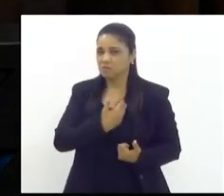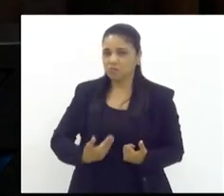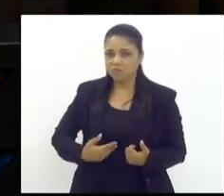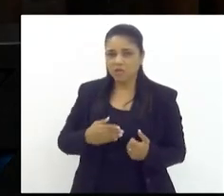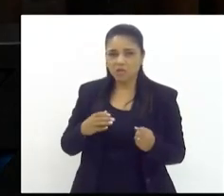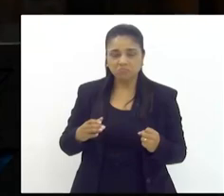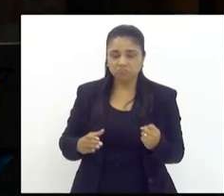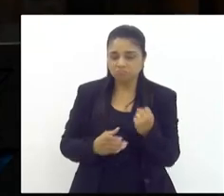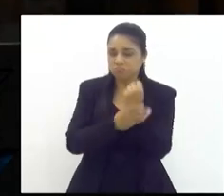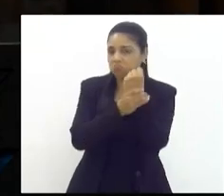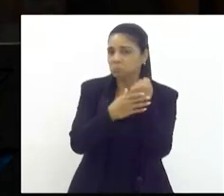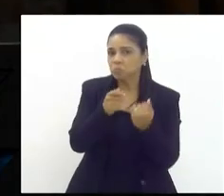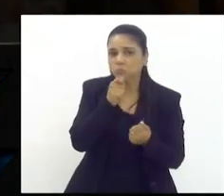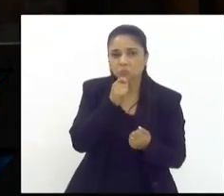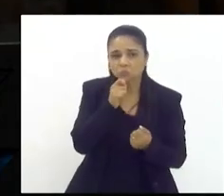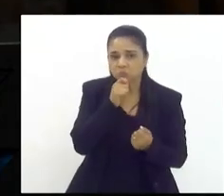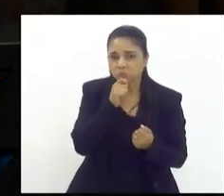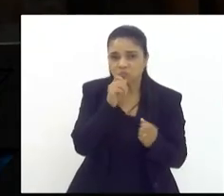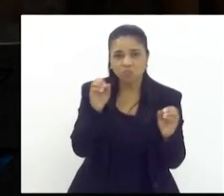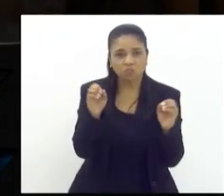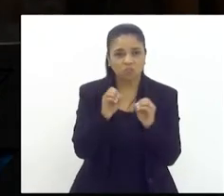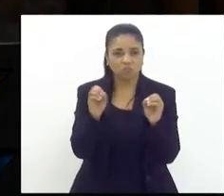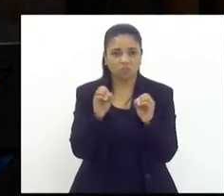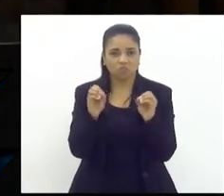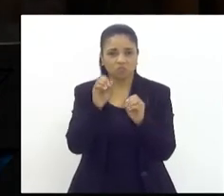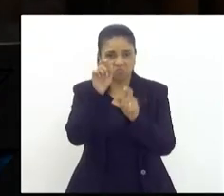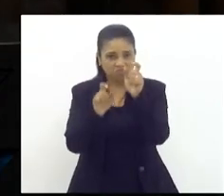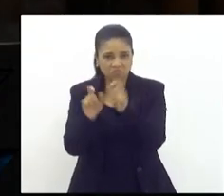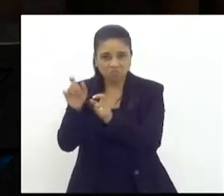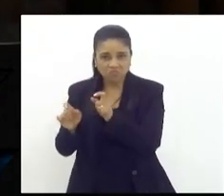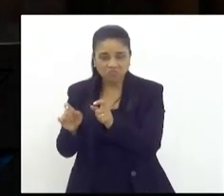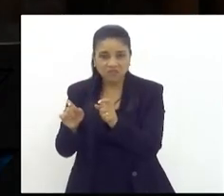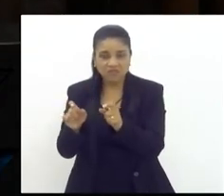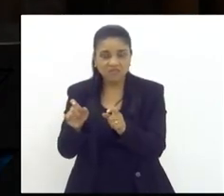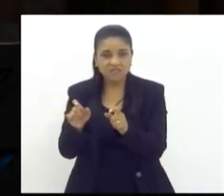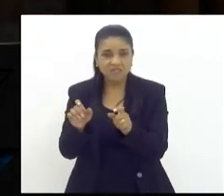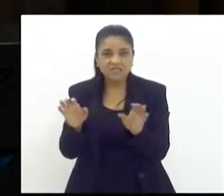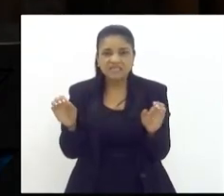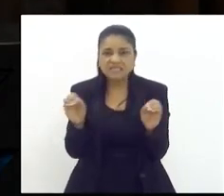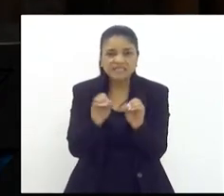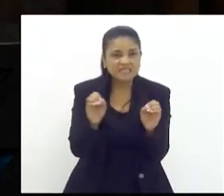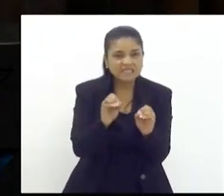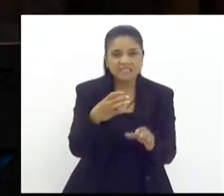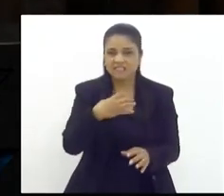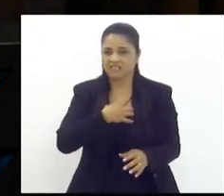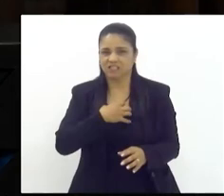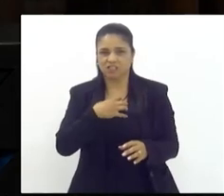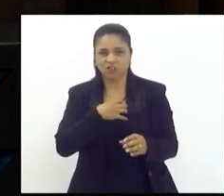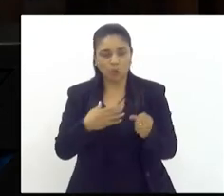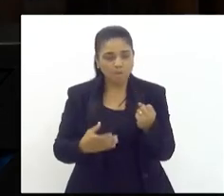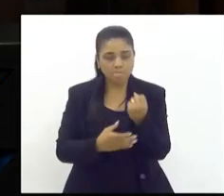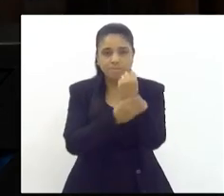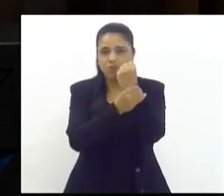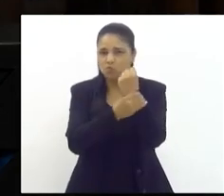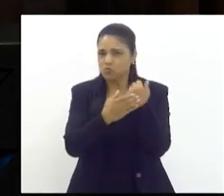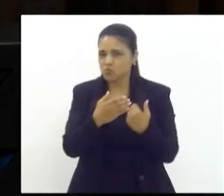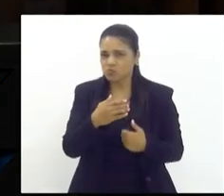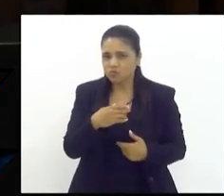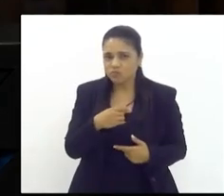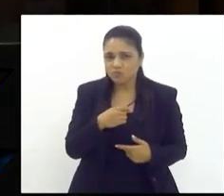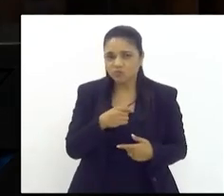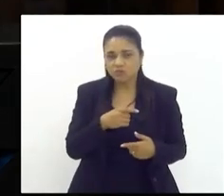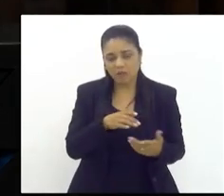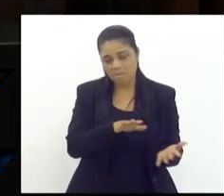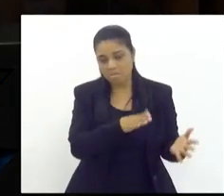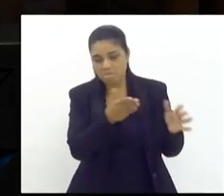não garante segurança ninguém ninguém se sentiu mais seguro depois da chacina que ocorreu